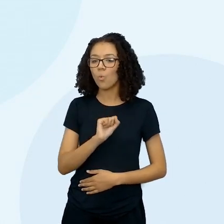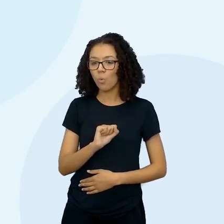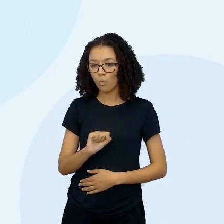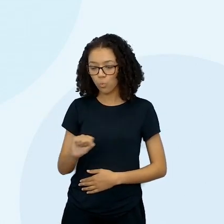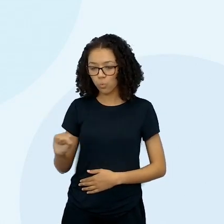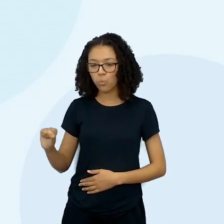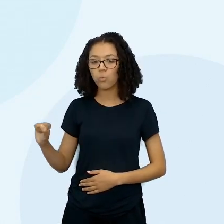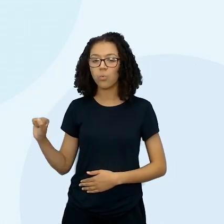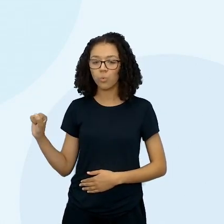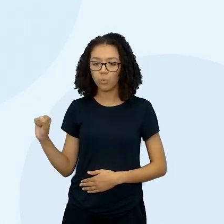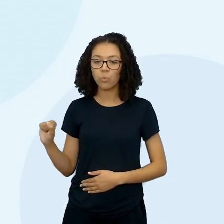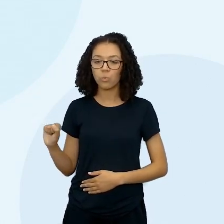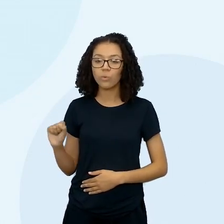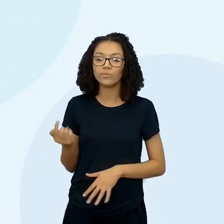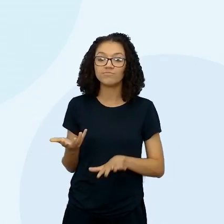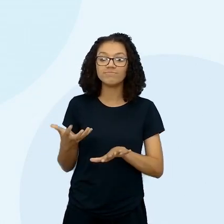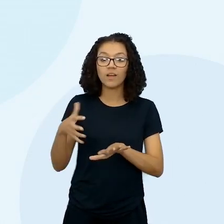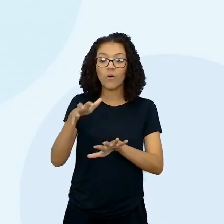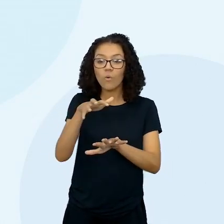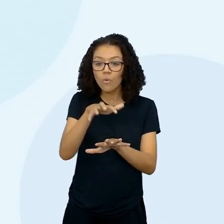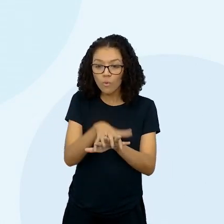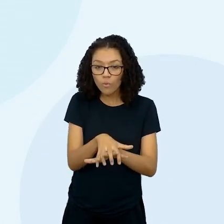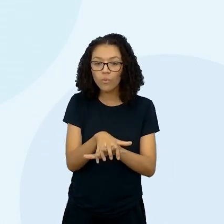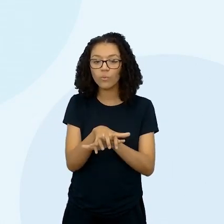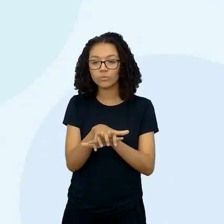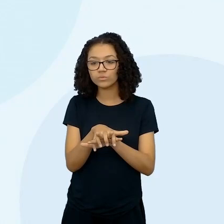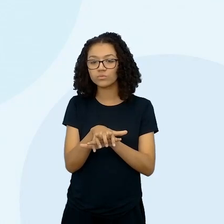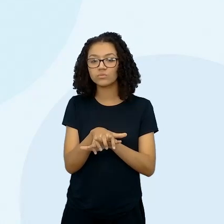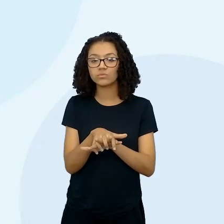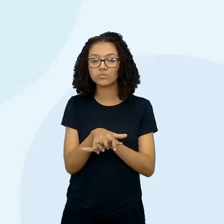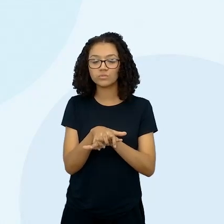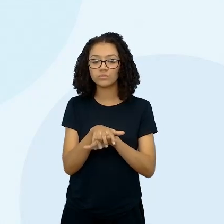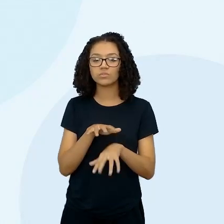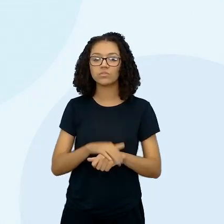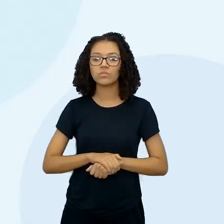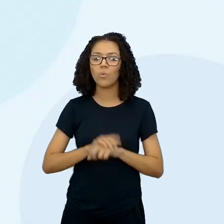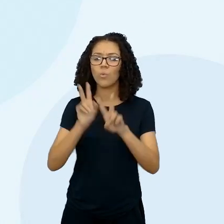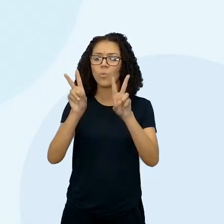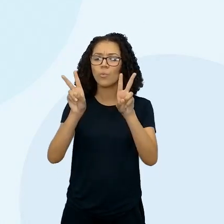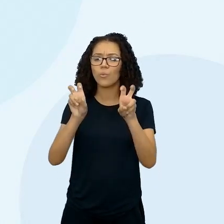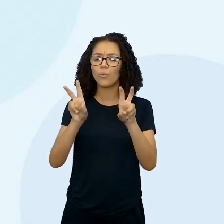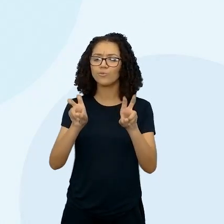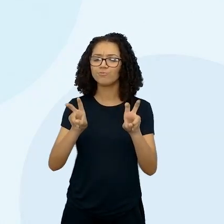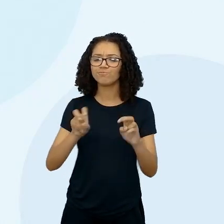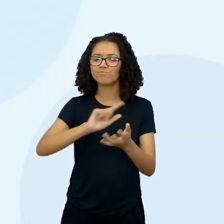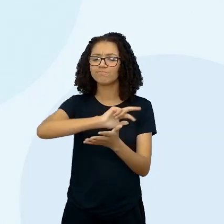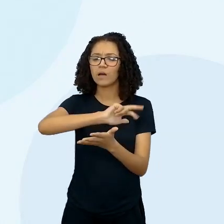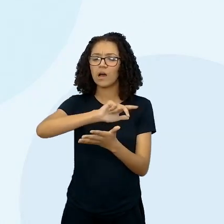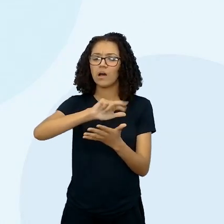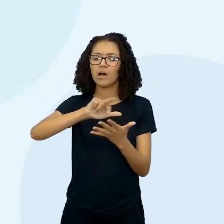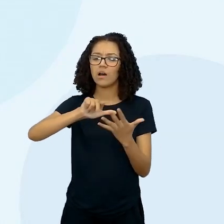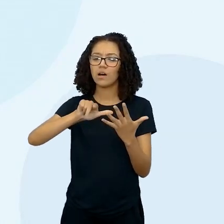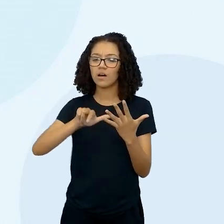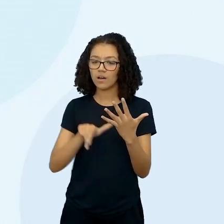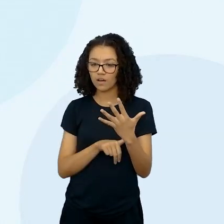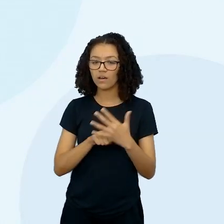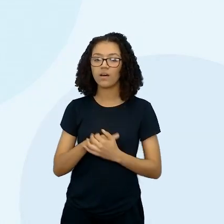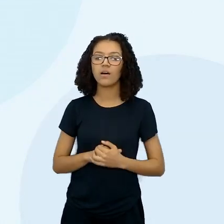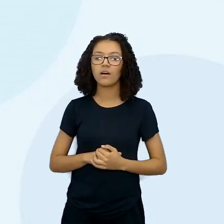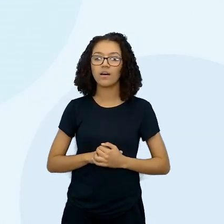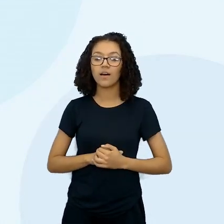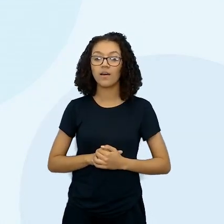forma interdisciplinar. Pode ir passando, né? A gente vai trabalhar, por exemplo, aí com